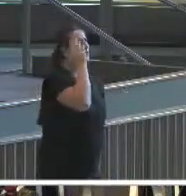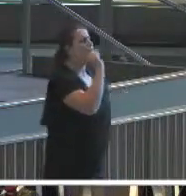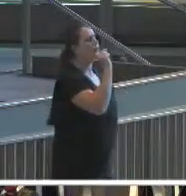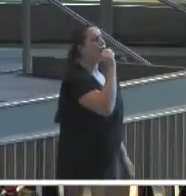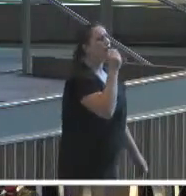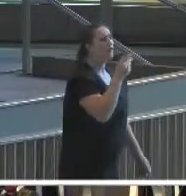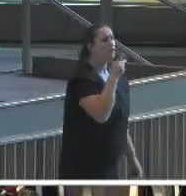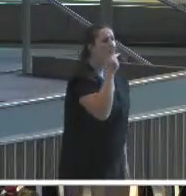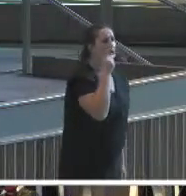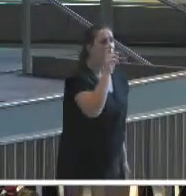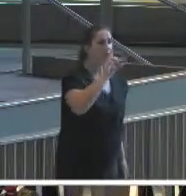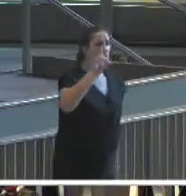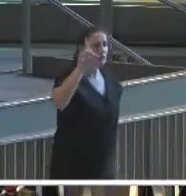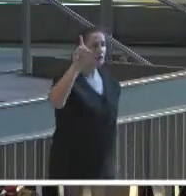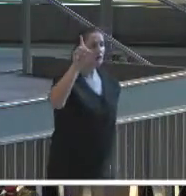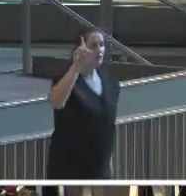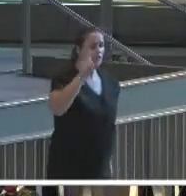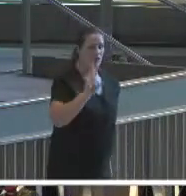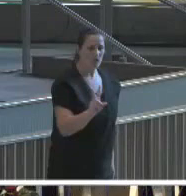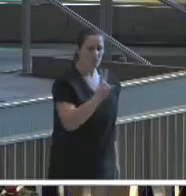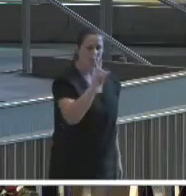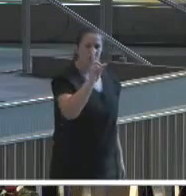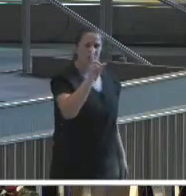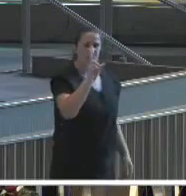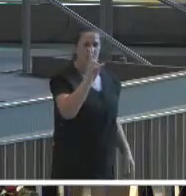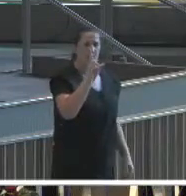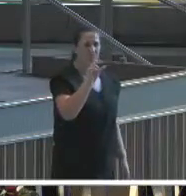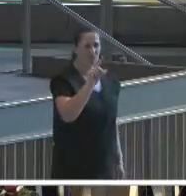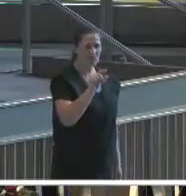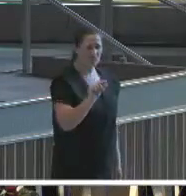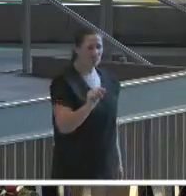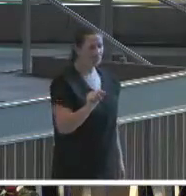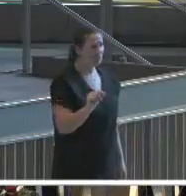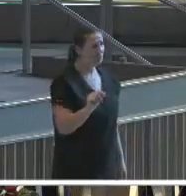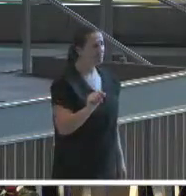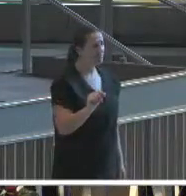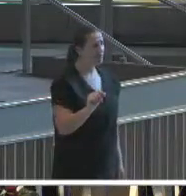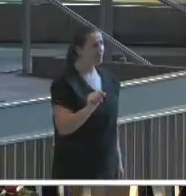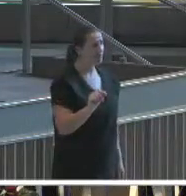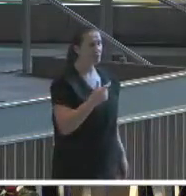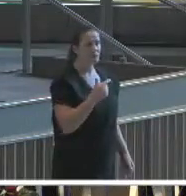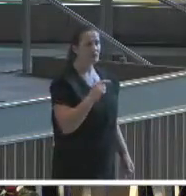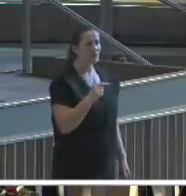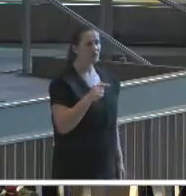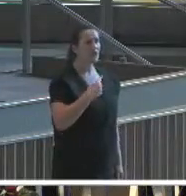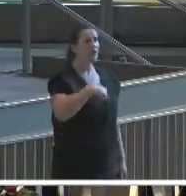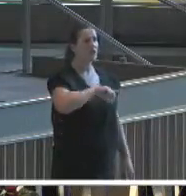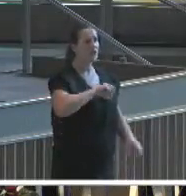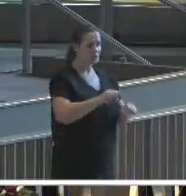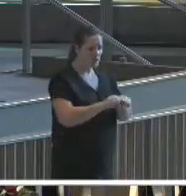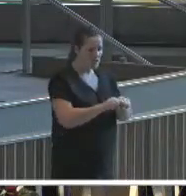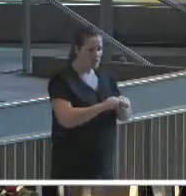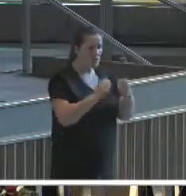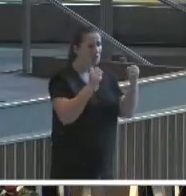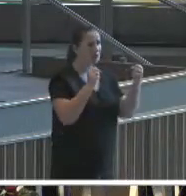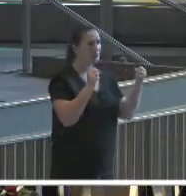ou o valor de Deus é tão pequeno quanto aquilo que você o trocou, mas nós estamos quebrando a